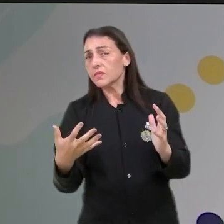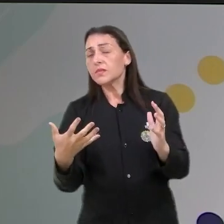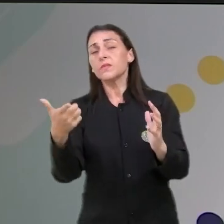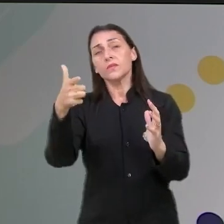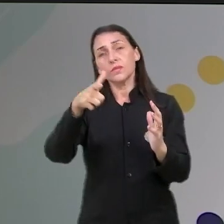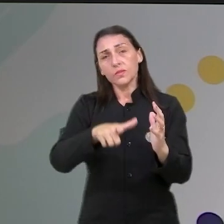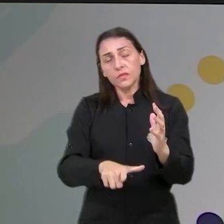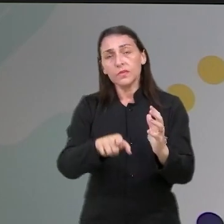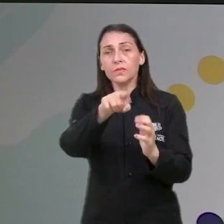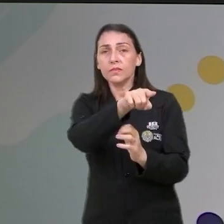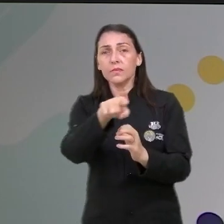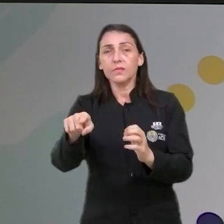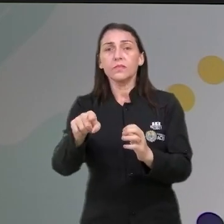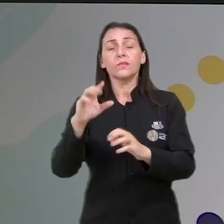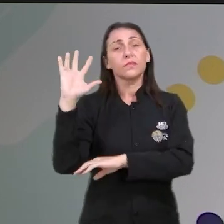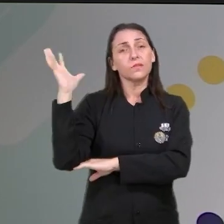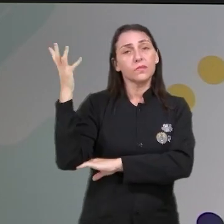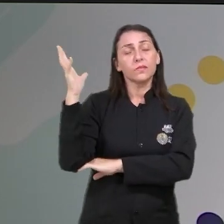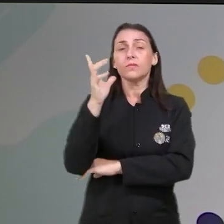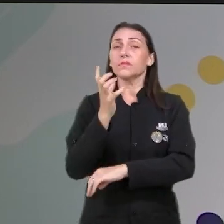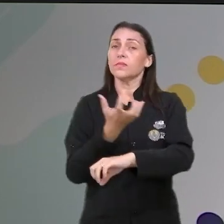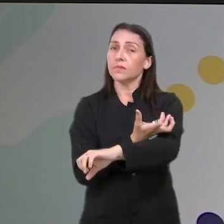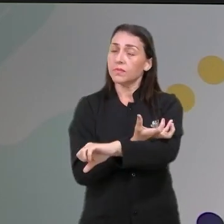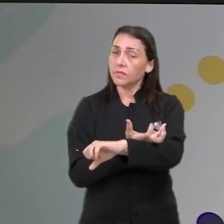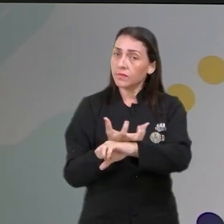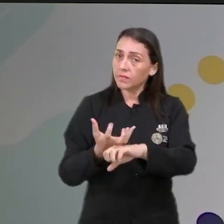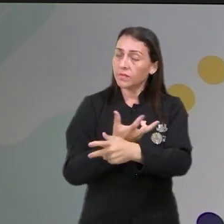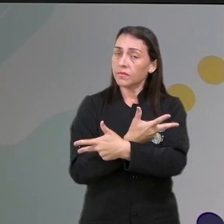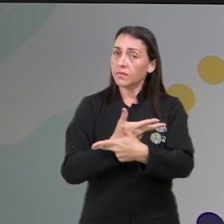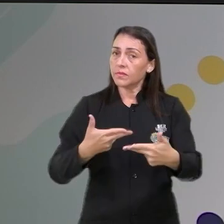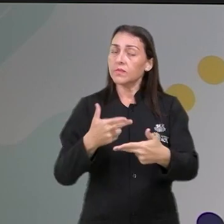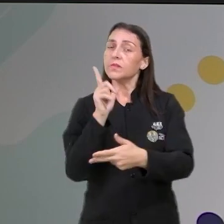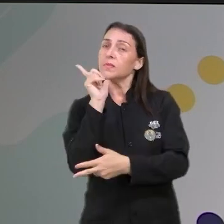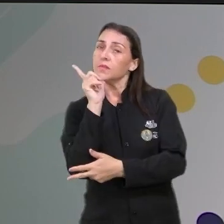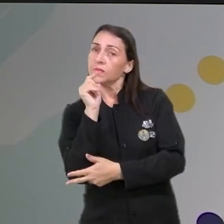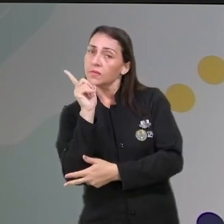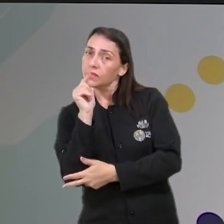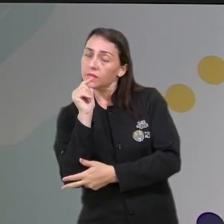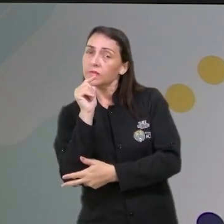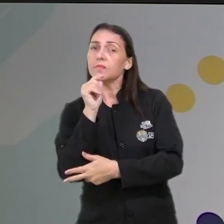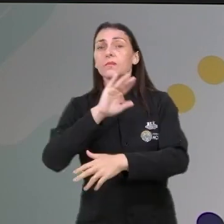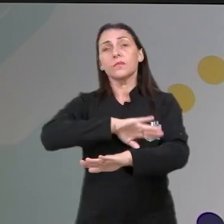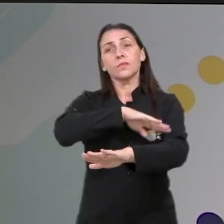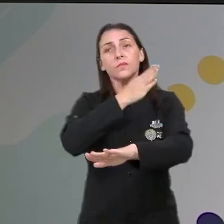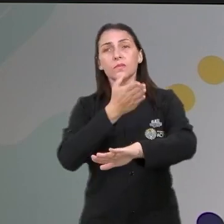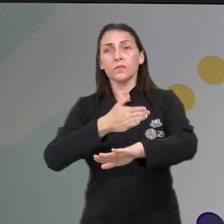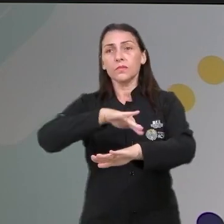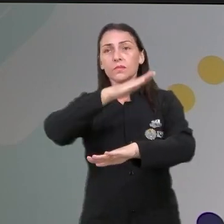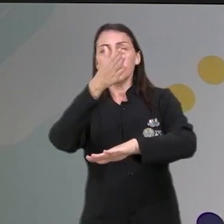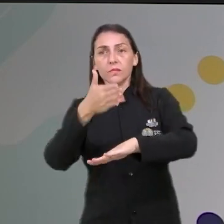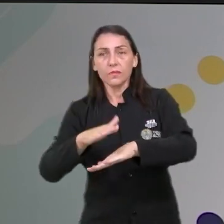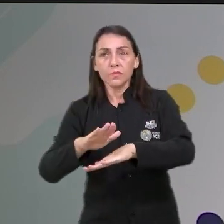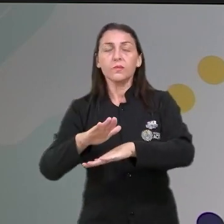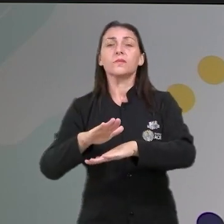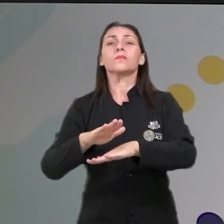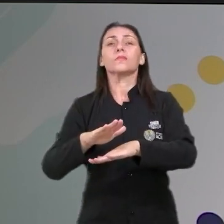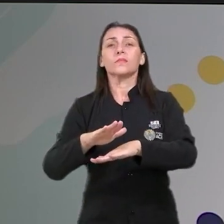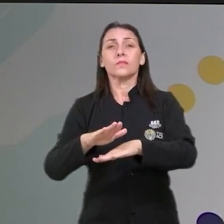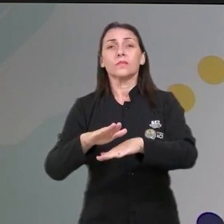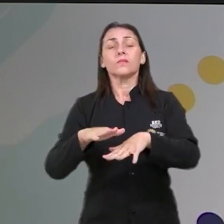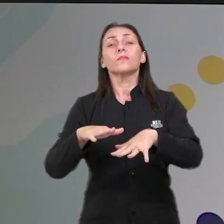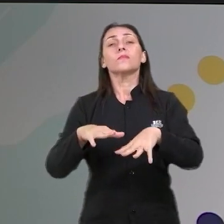Repetindo aí para vocês: clima, vegetação, hidrografia, relevo, tá? Então, o